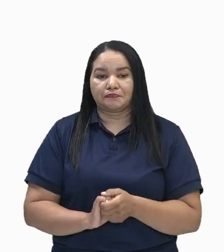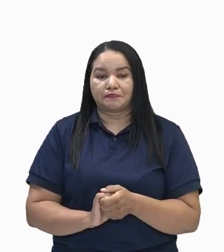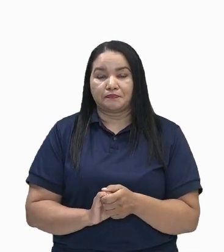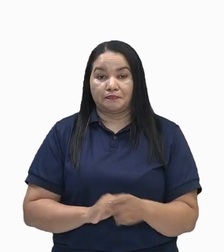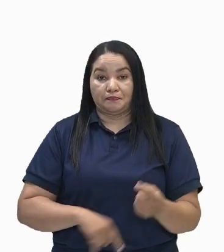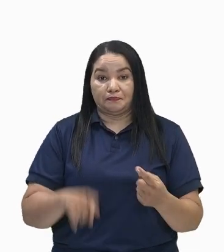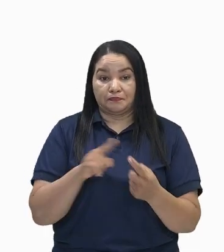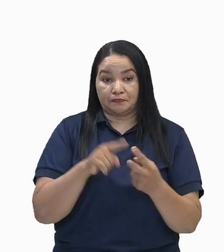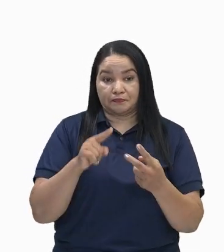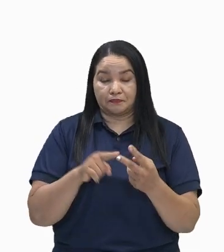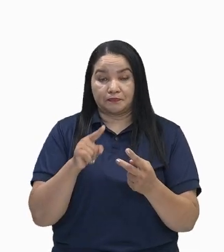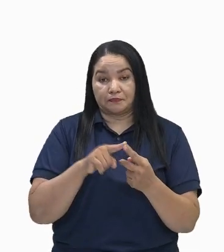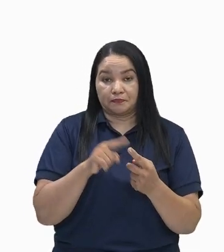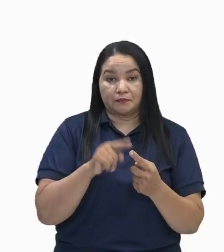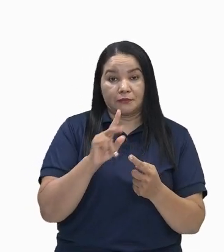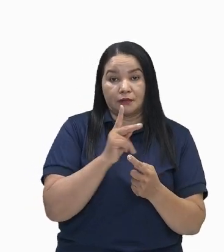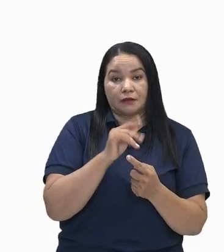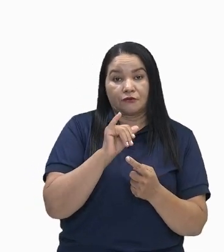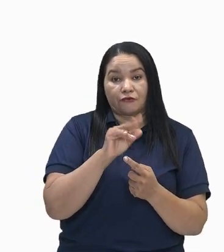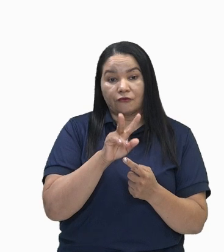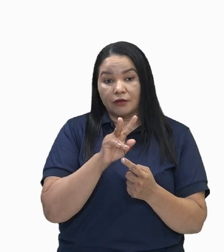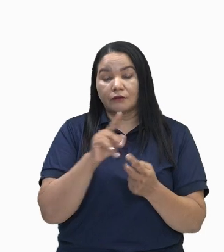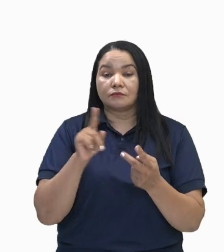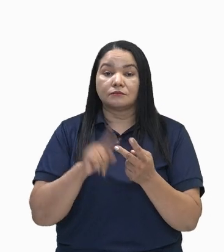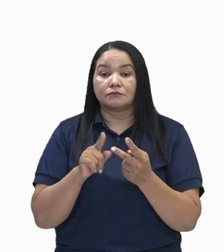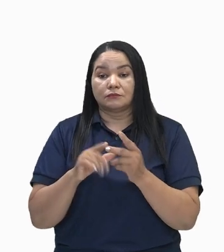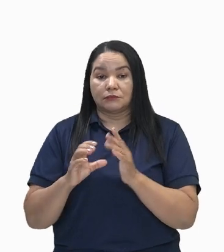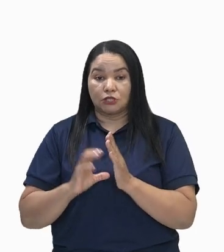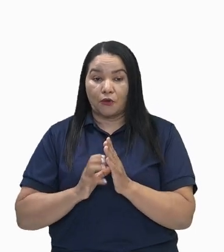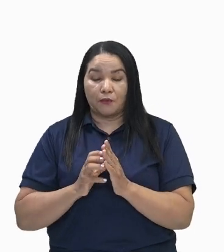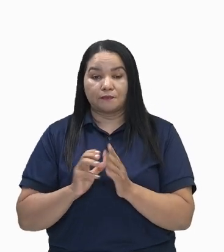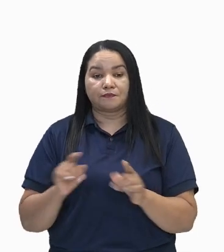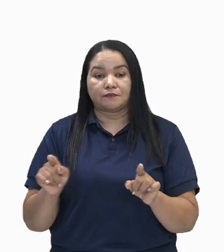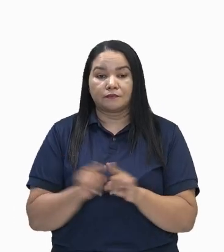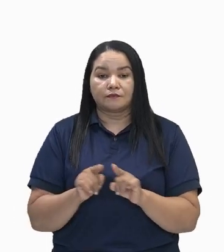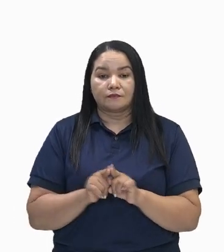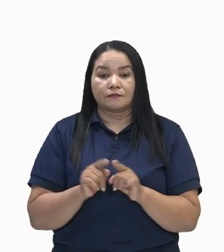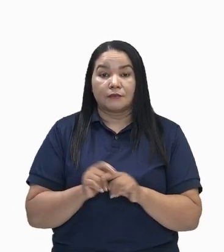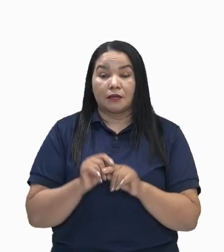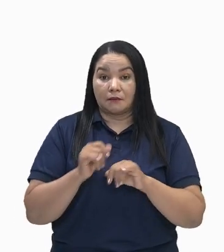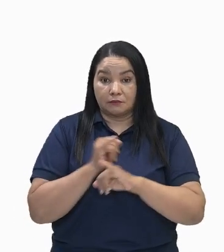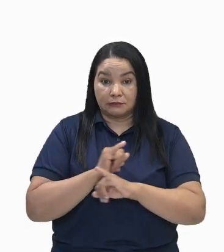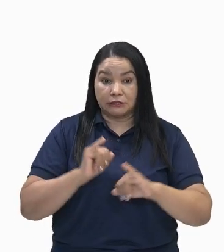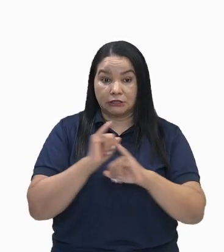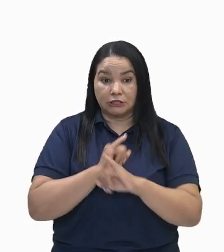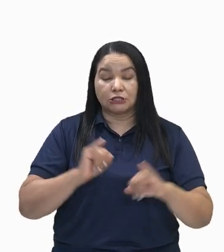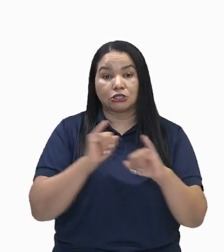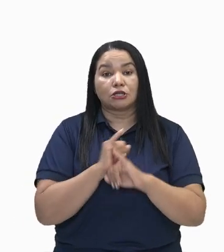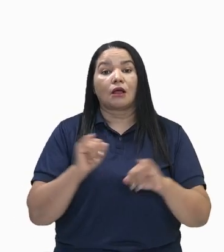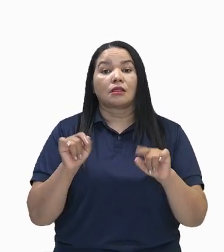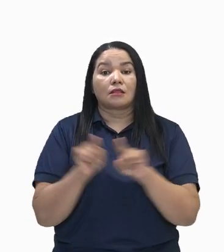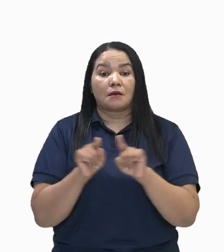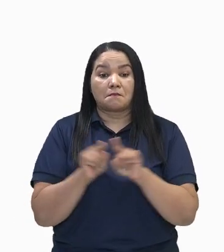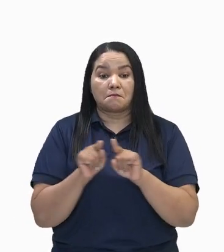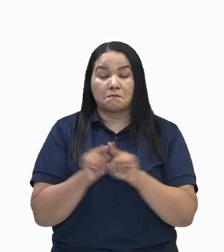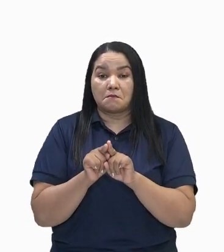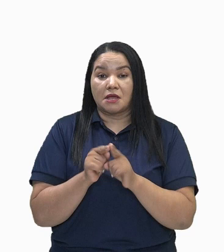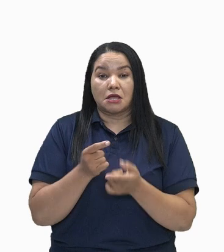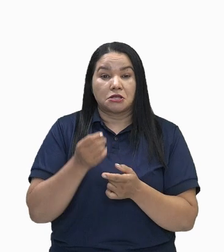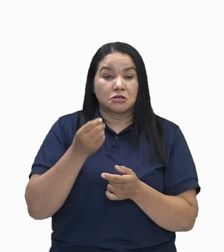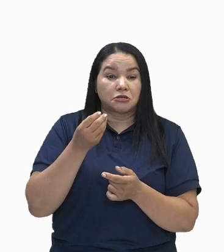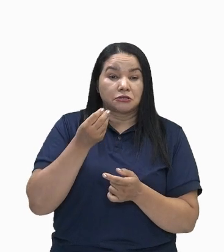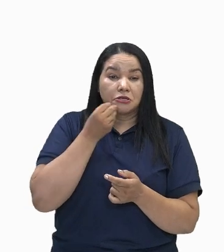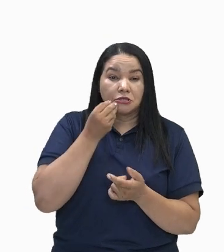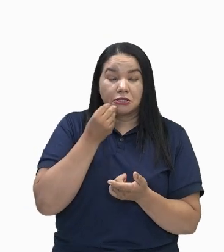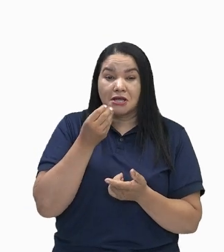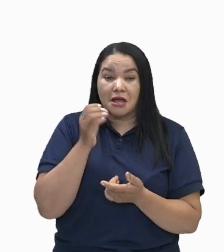HIV e AIDS. A ampliação de campanhas de testagem rápida, desenvolvidas aí pelas